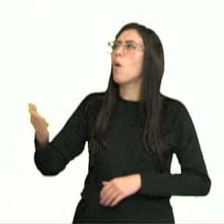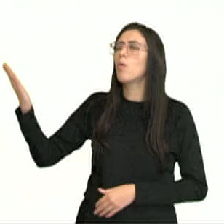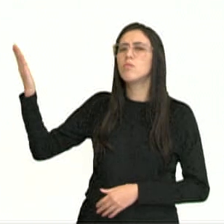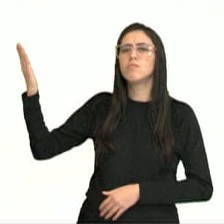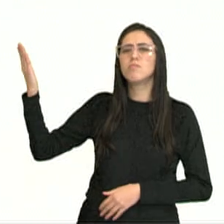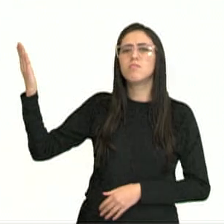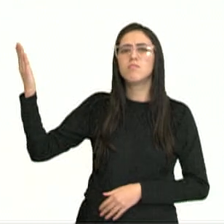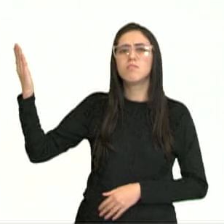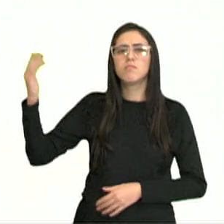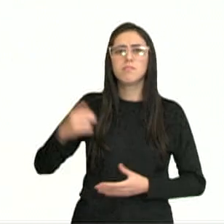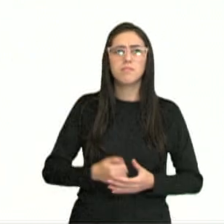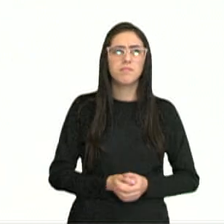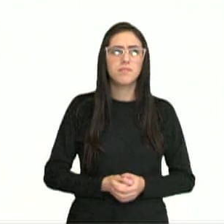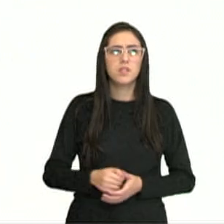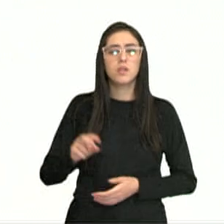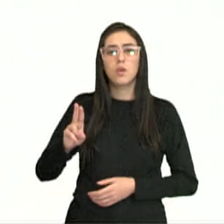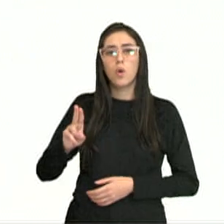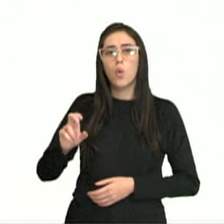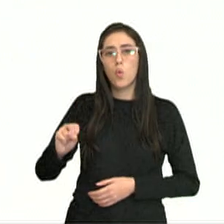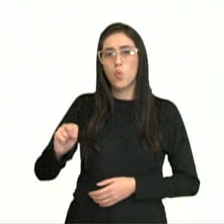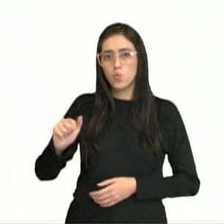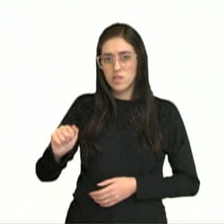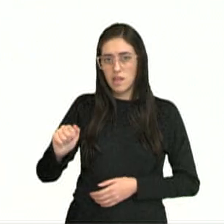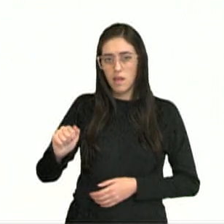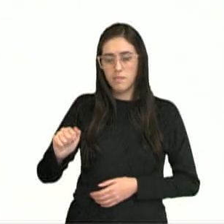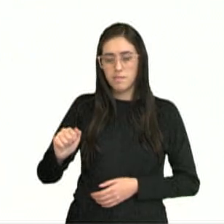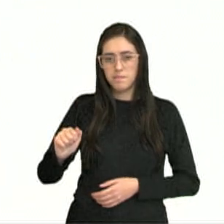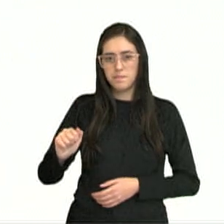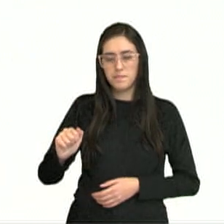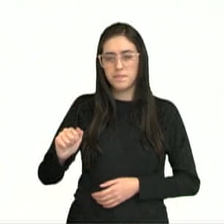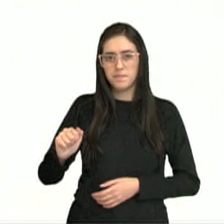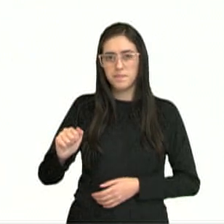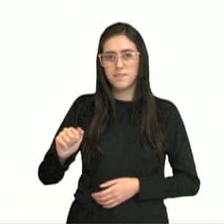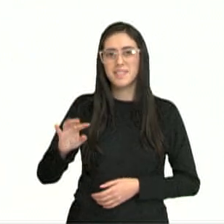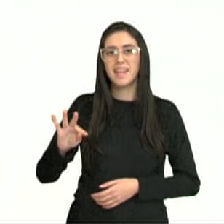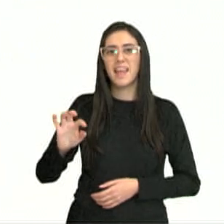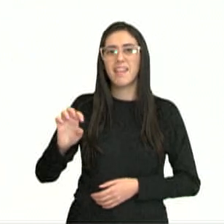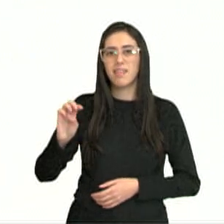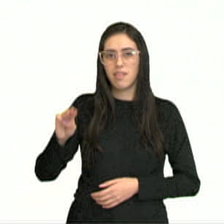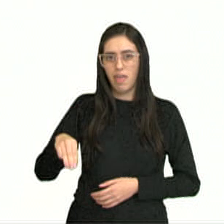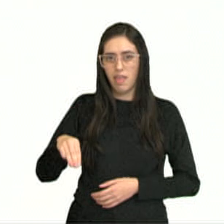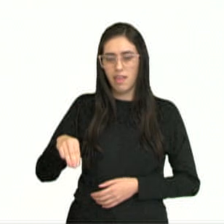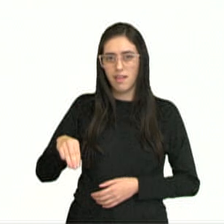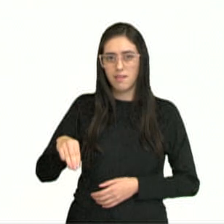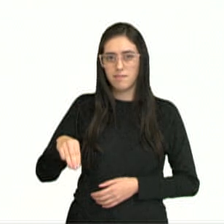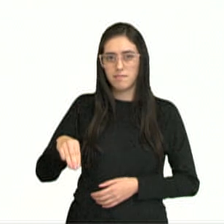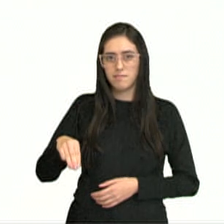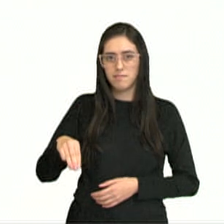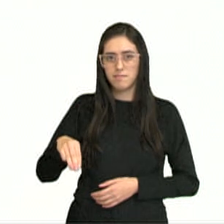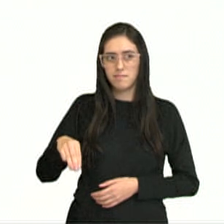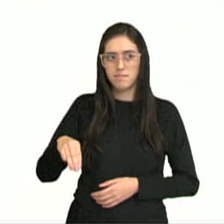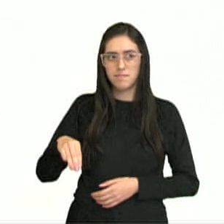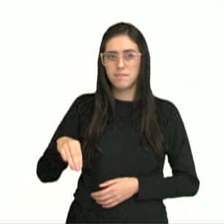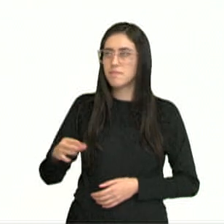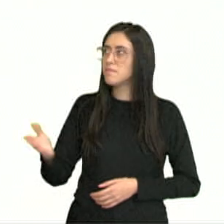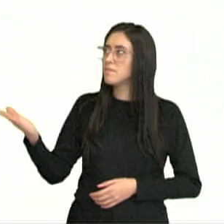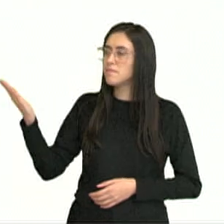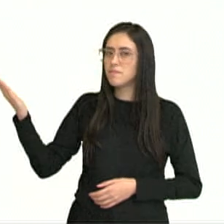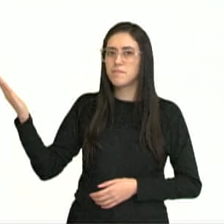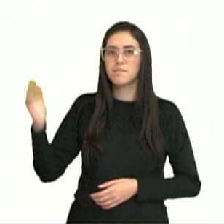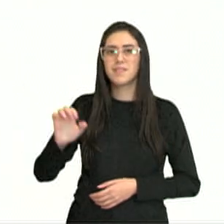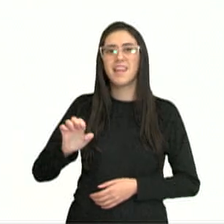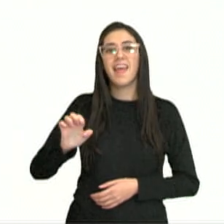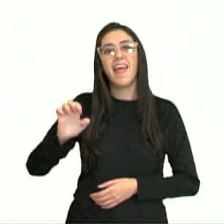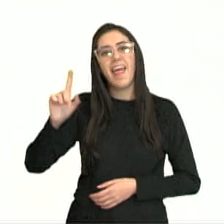destacados? Verbo usa, a vacina usa, a vacina tem, a vacina é, o outro ponto